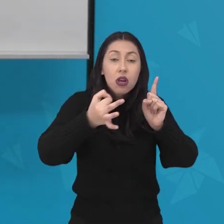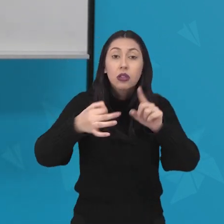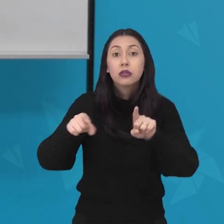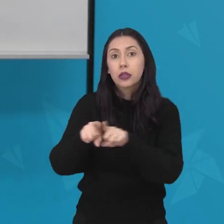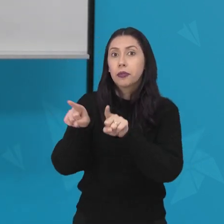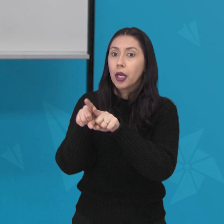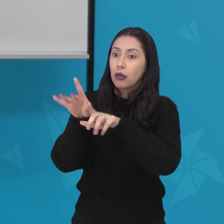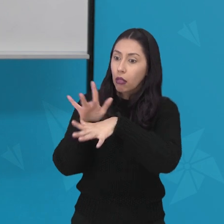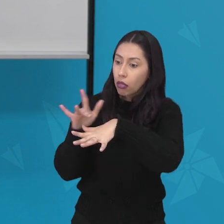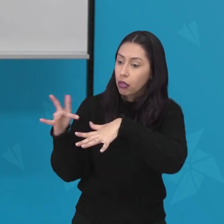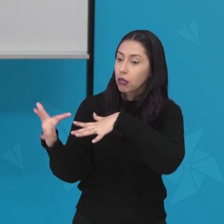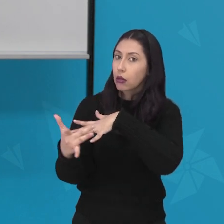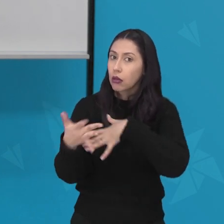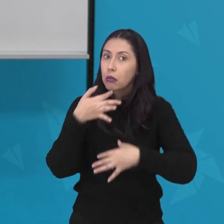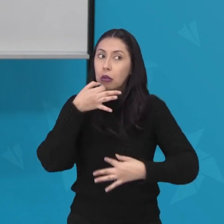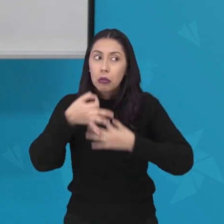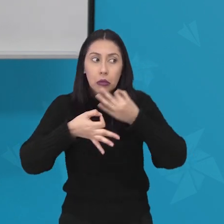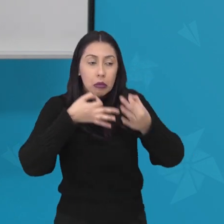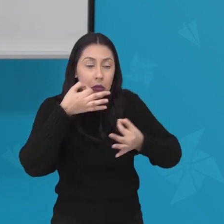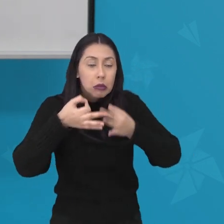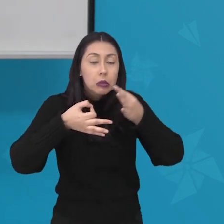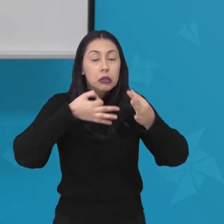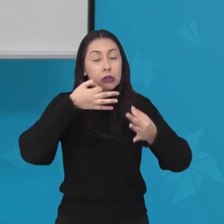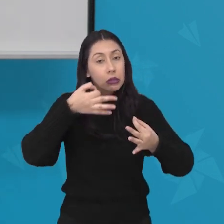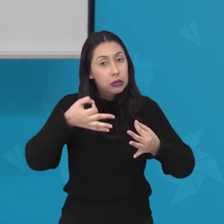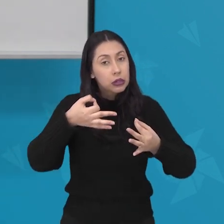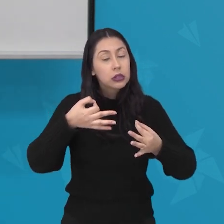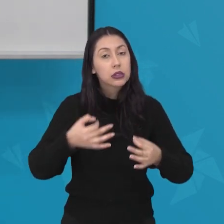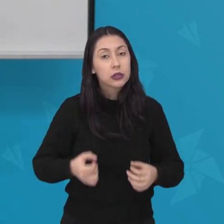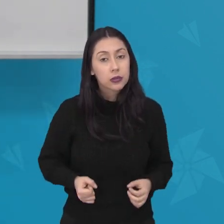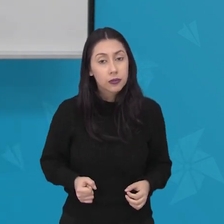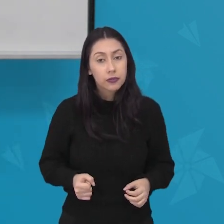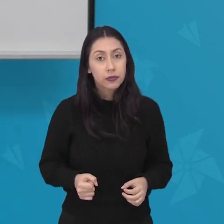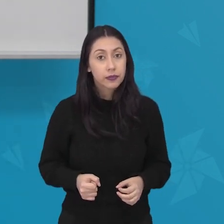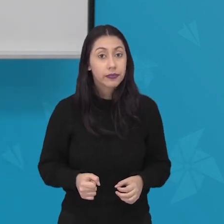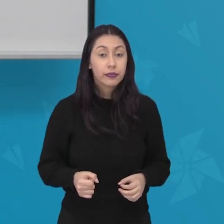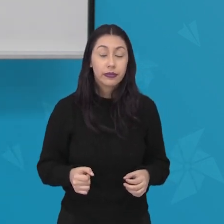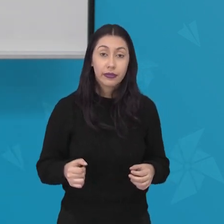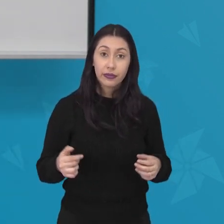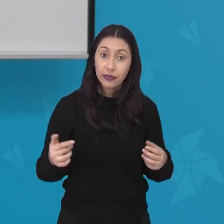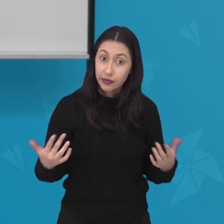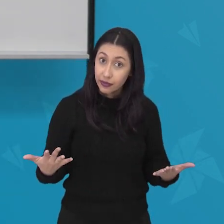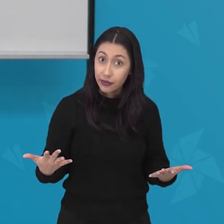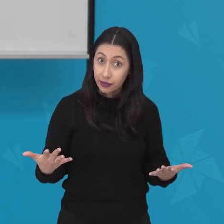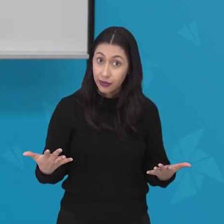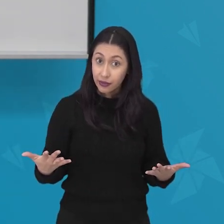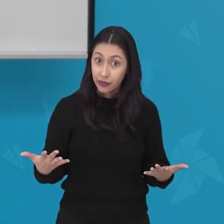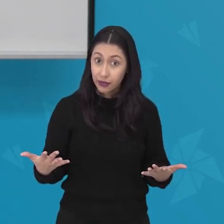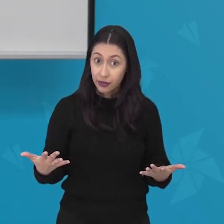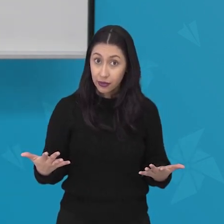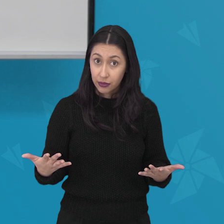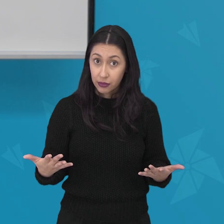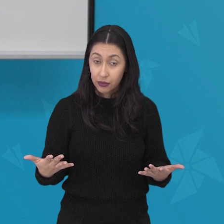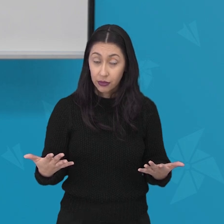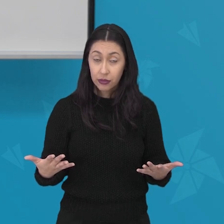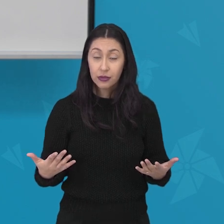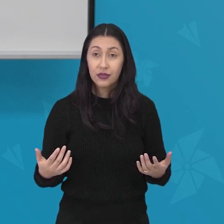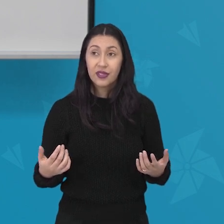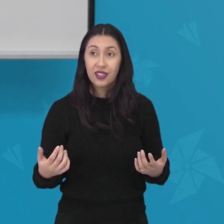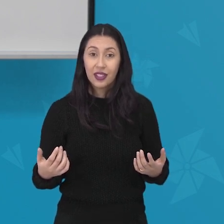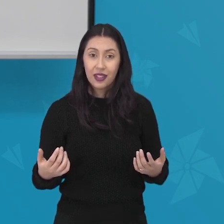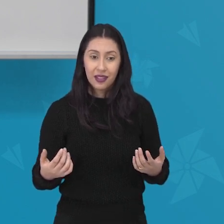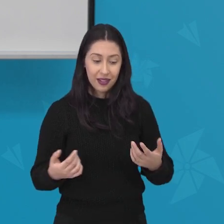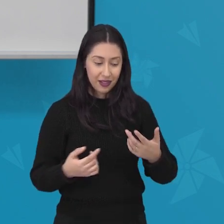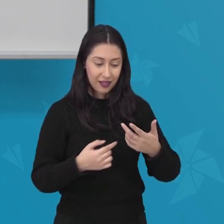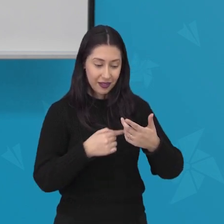principalmente circula pelas redes sociais, né? Bom, a gente finaliza aqui